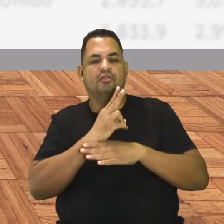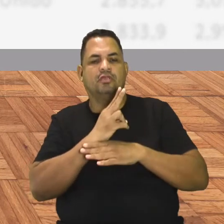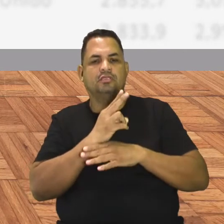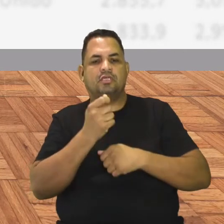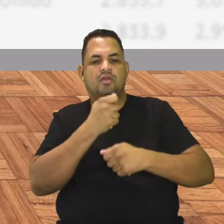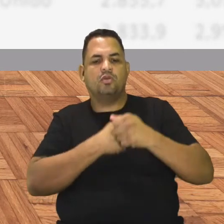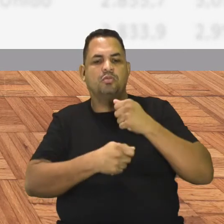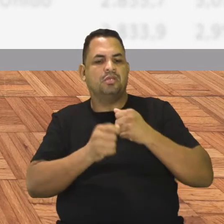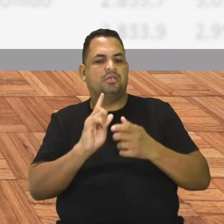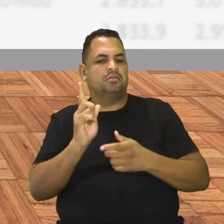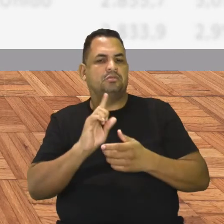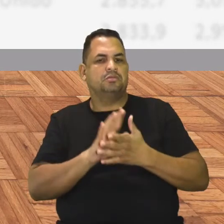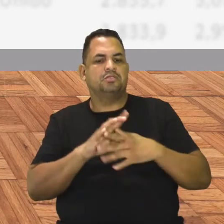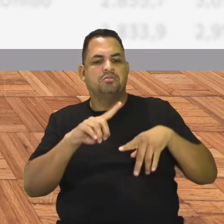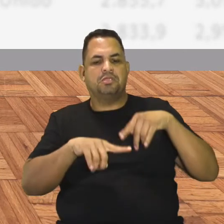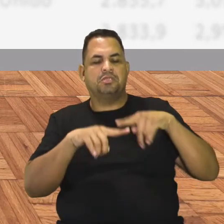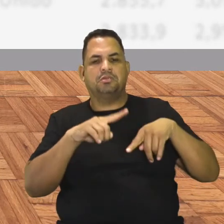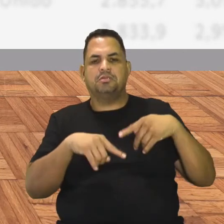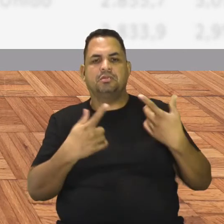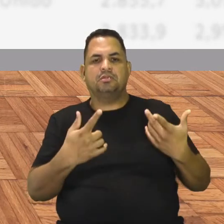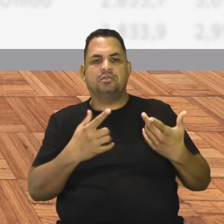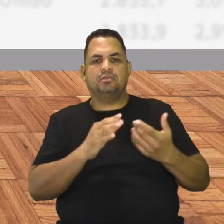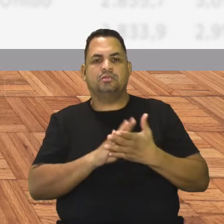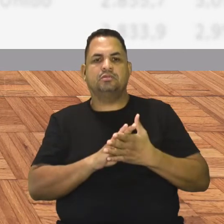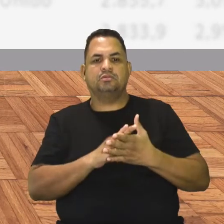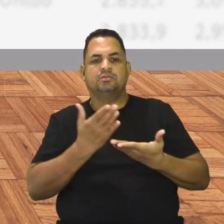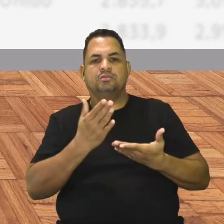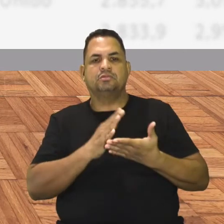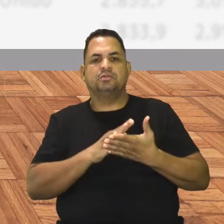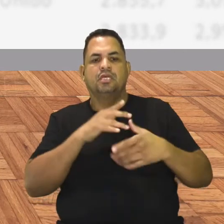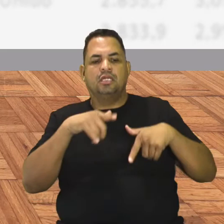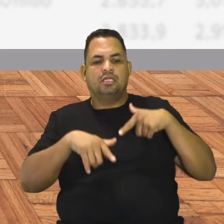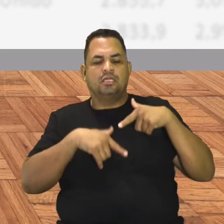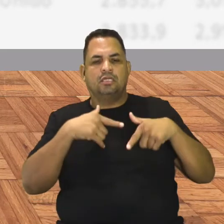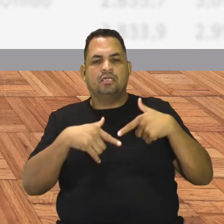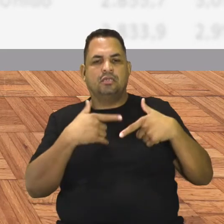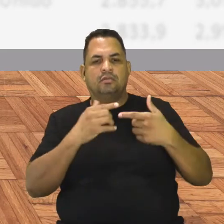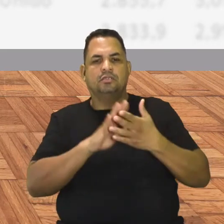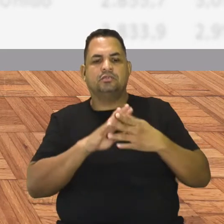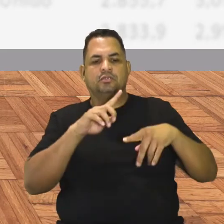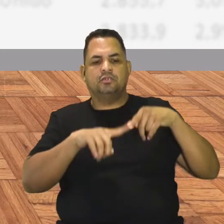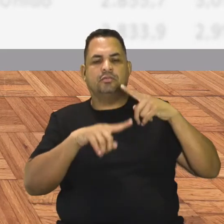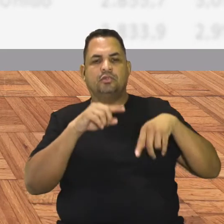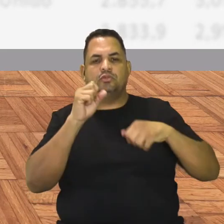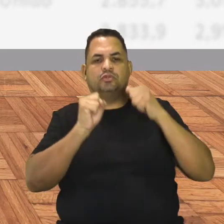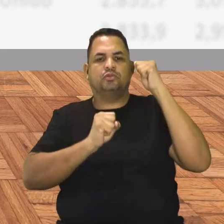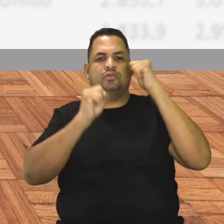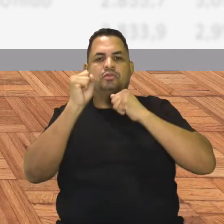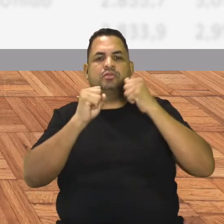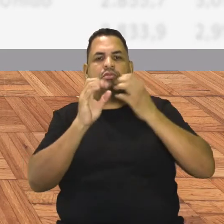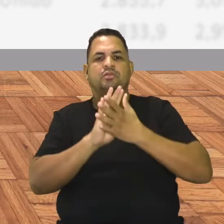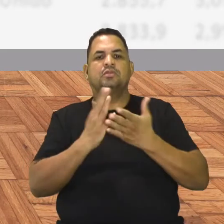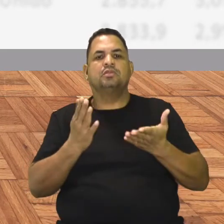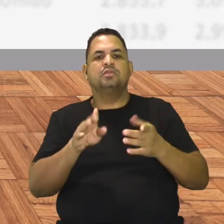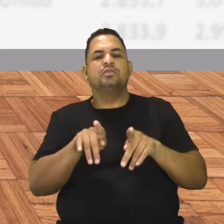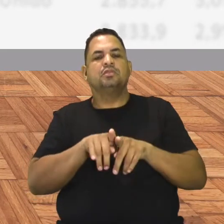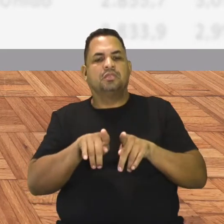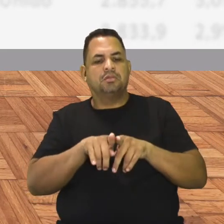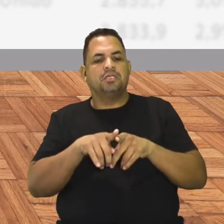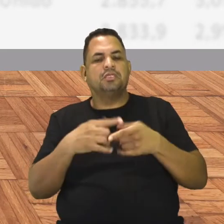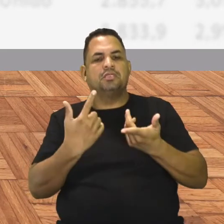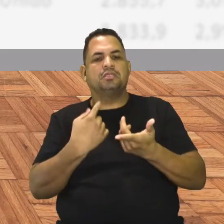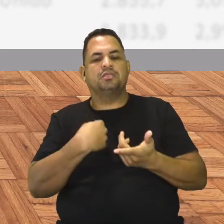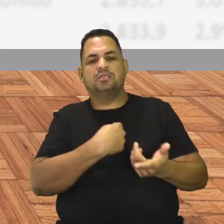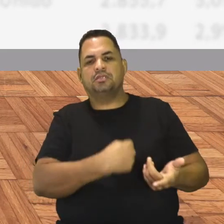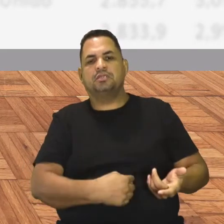são commodities, mas sim serviços e produtos industrializados. Assim mesmo como a China. Já